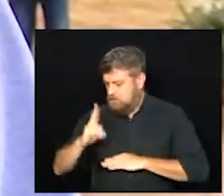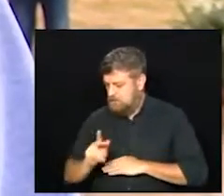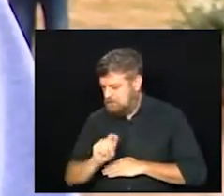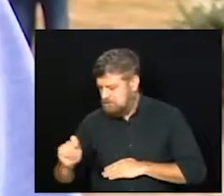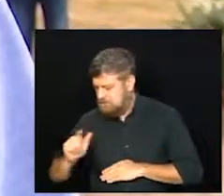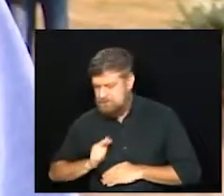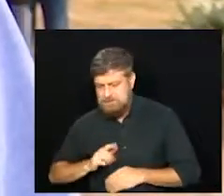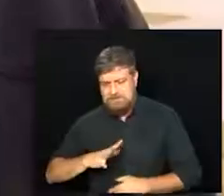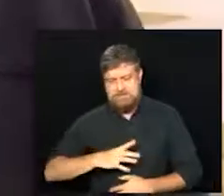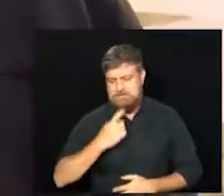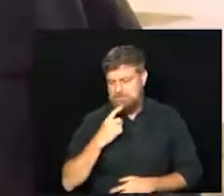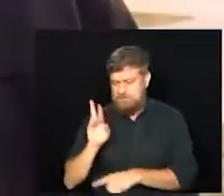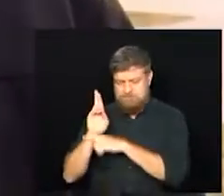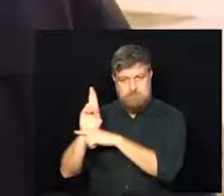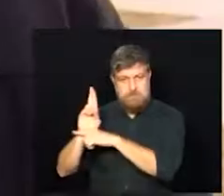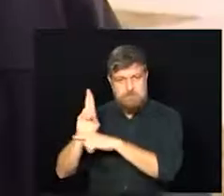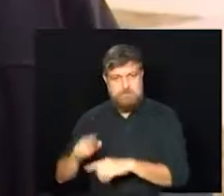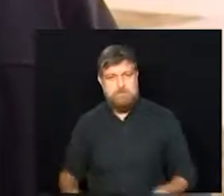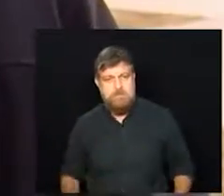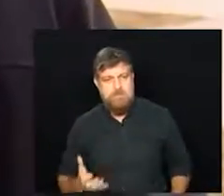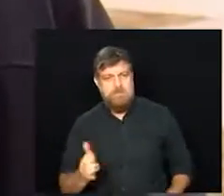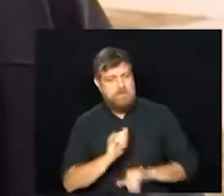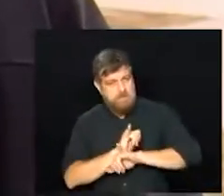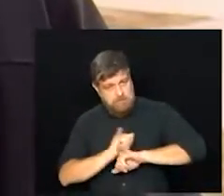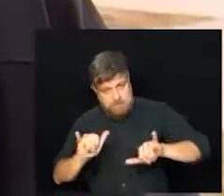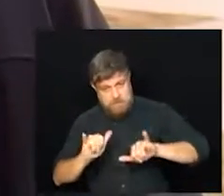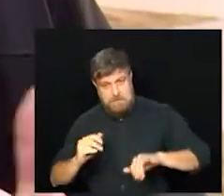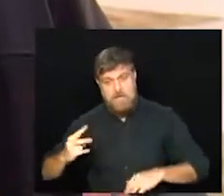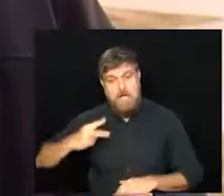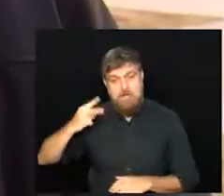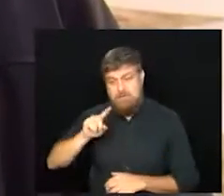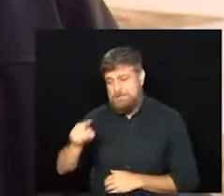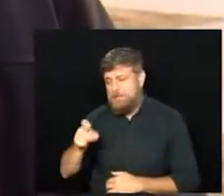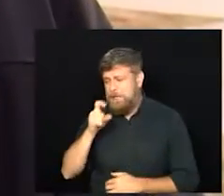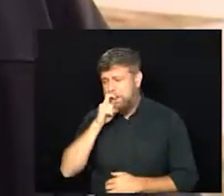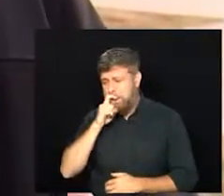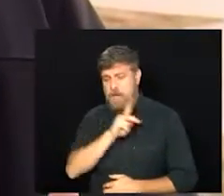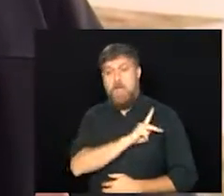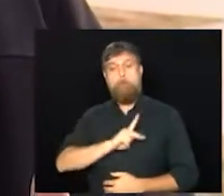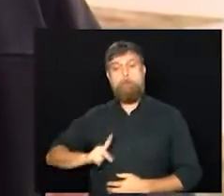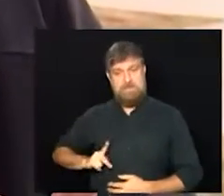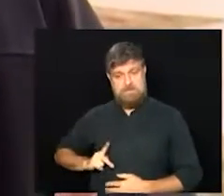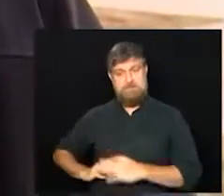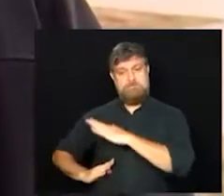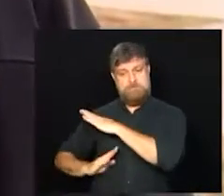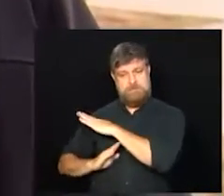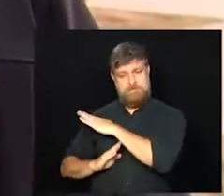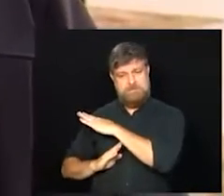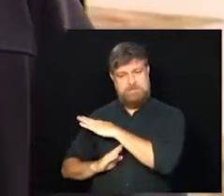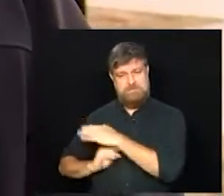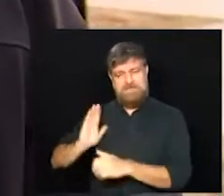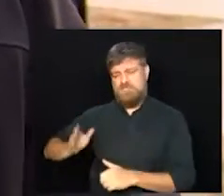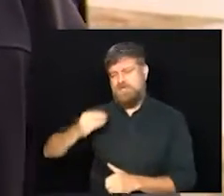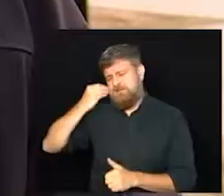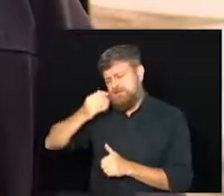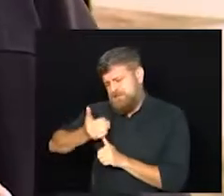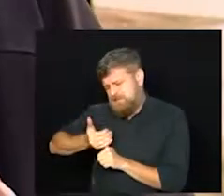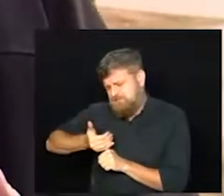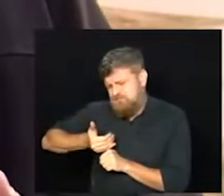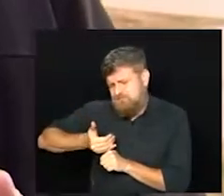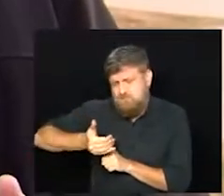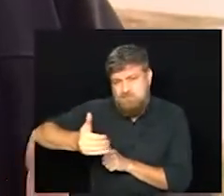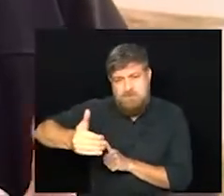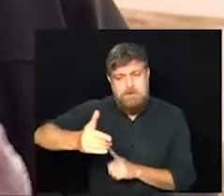bem representada pelo nosso vereador. Eu quero dizer o seguinte, o vereador Zé Carlos conquistou a presidência da Câmara, vários mandatos,